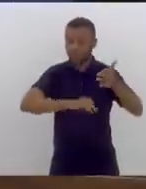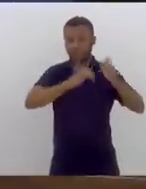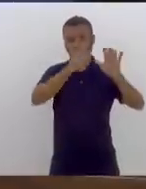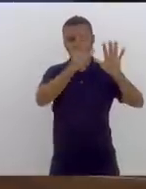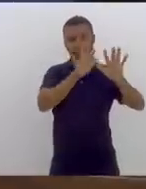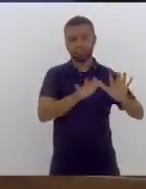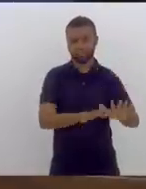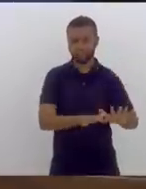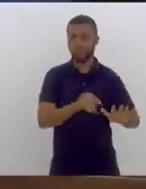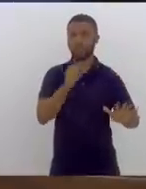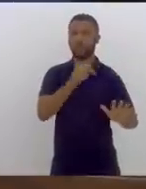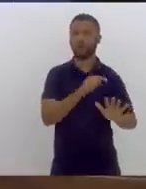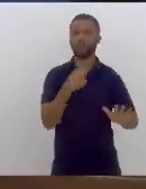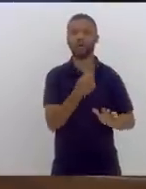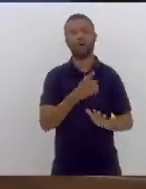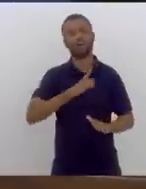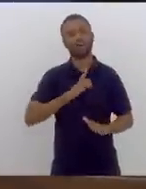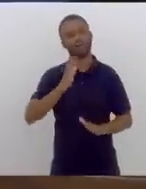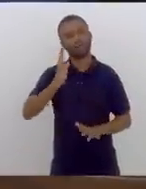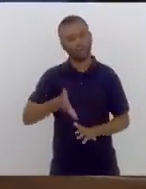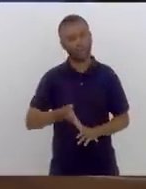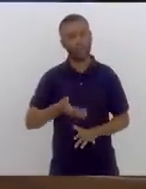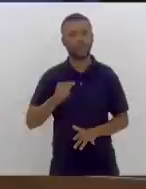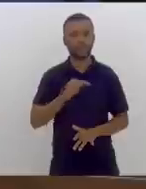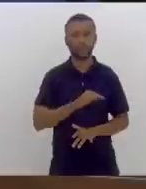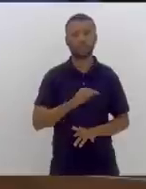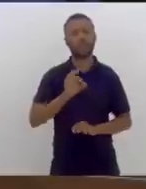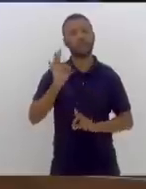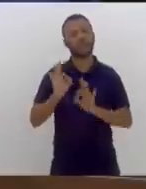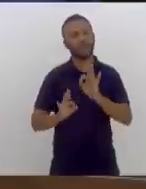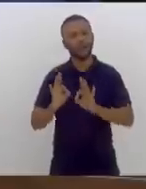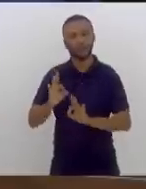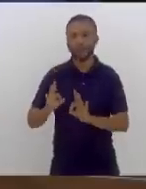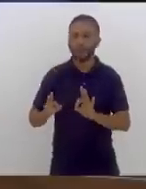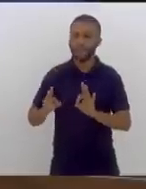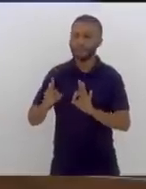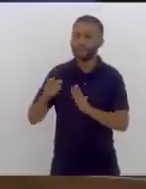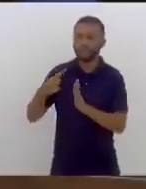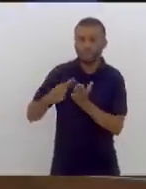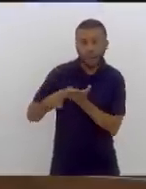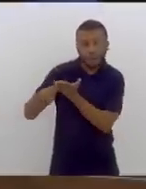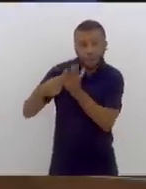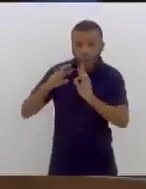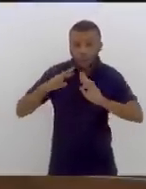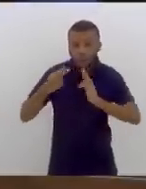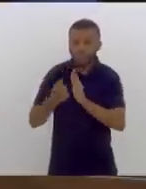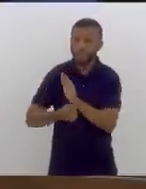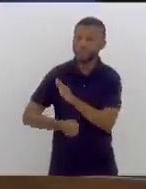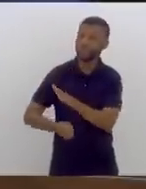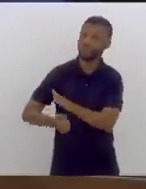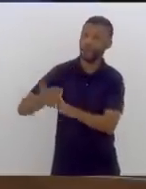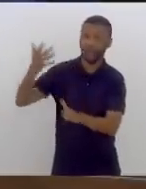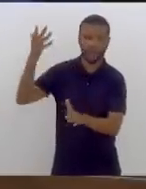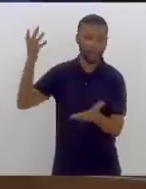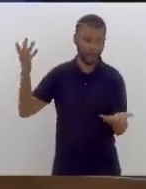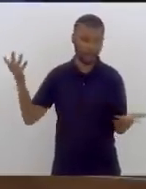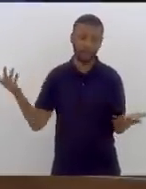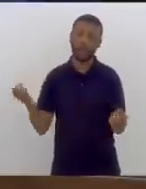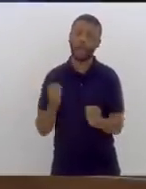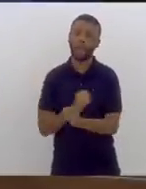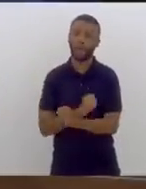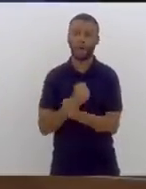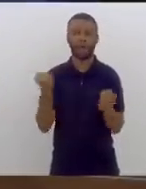Nós já tínhamos feito várias outras reuniões Então não é possível